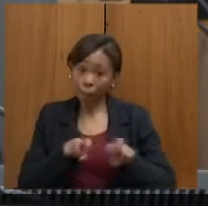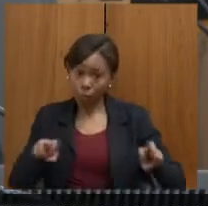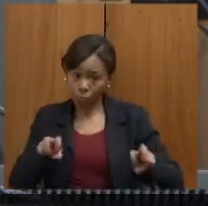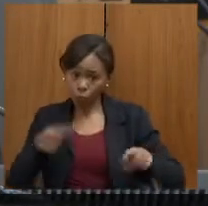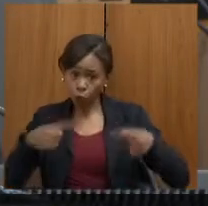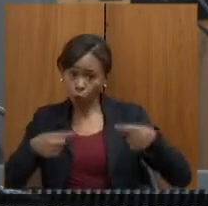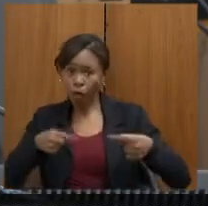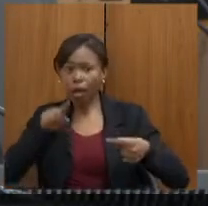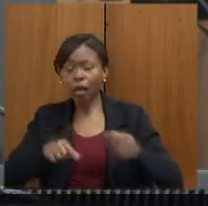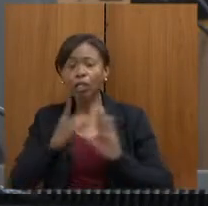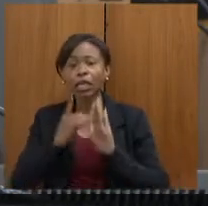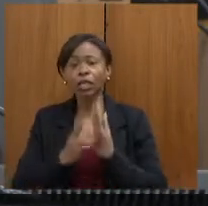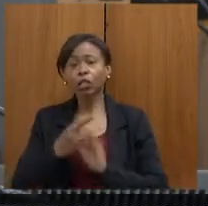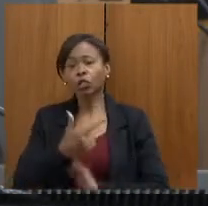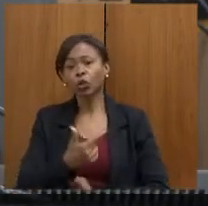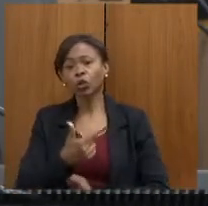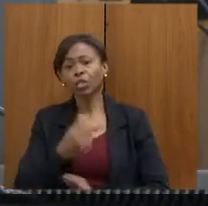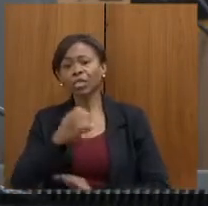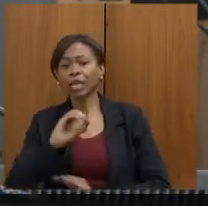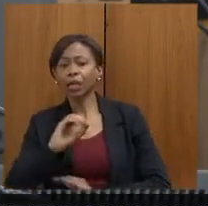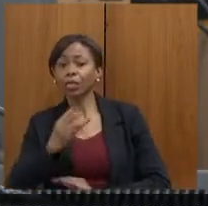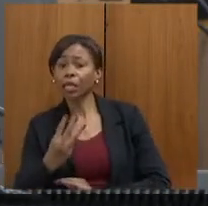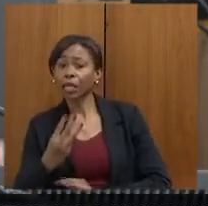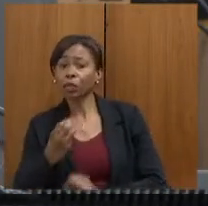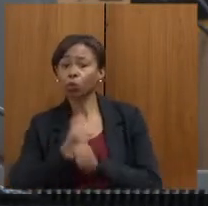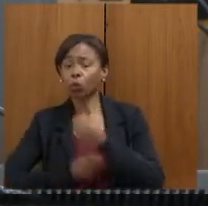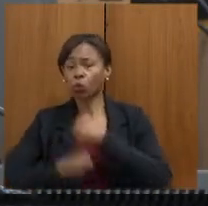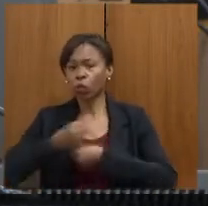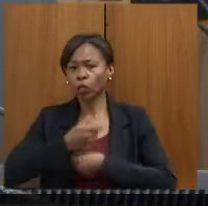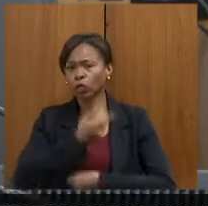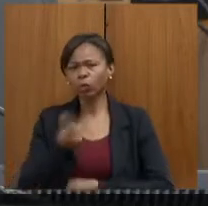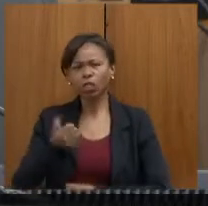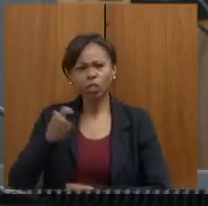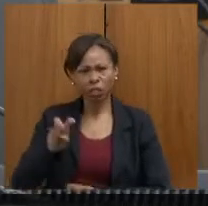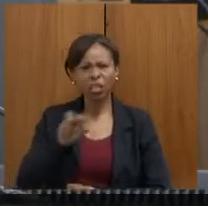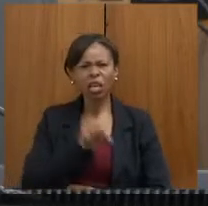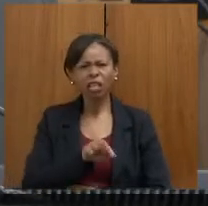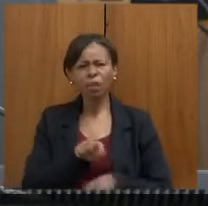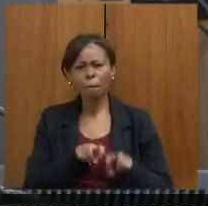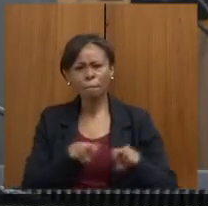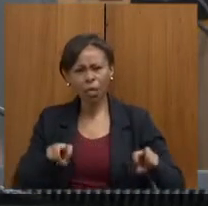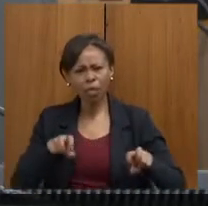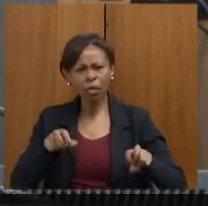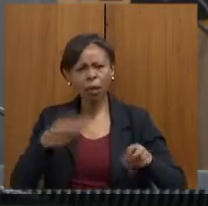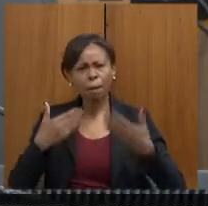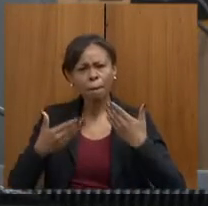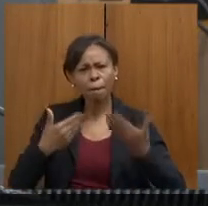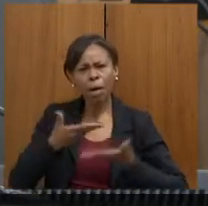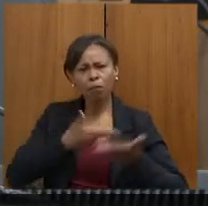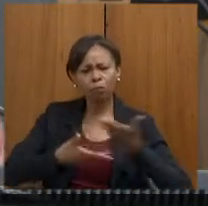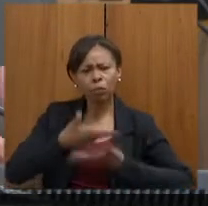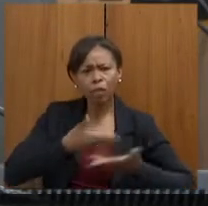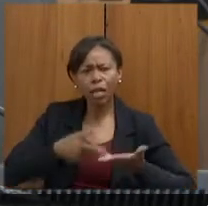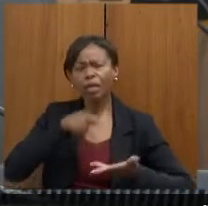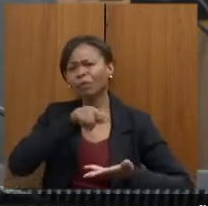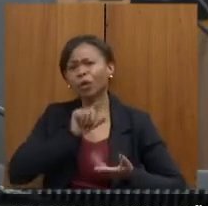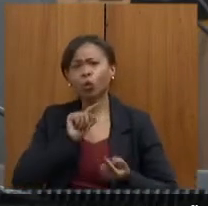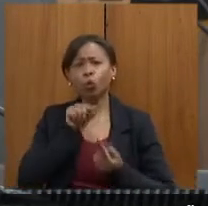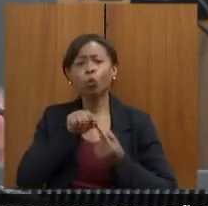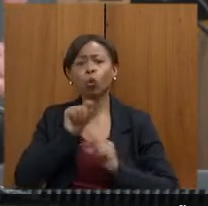decreto 2013 de 2015 essa mesa de água tem ela promove as